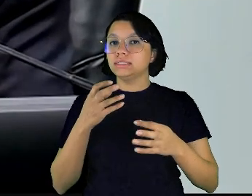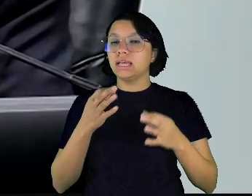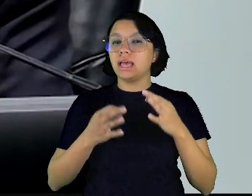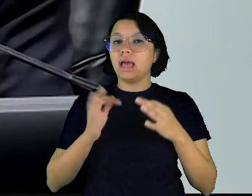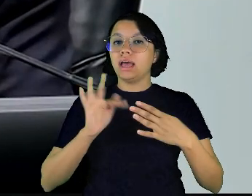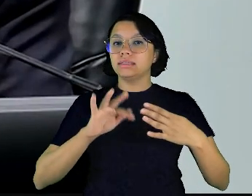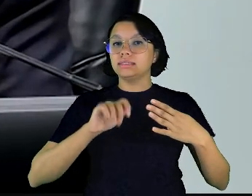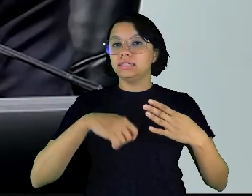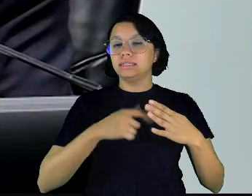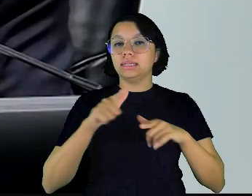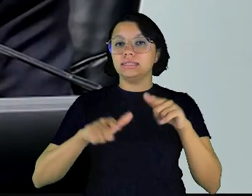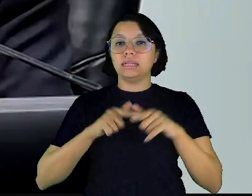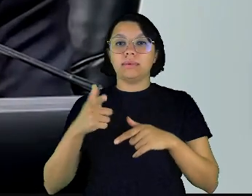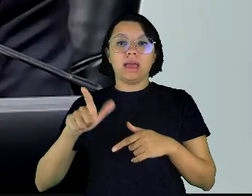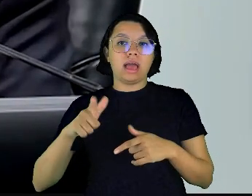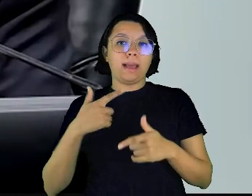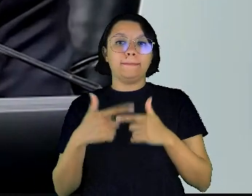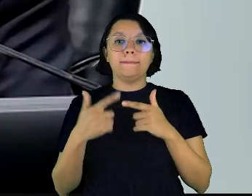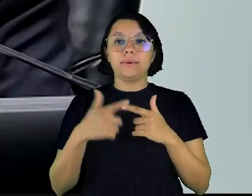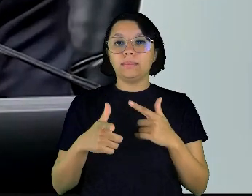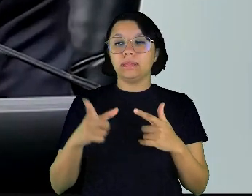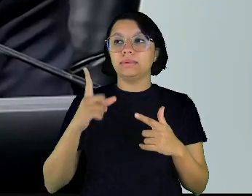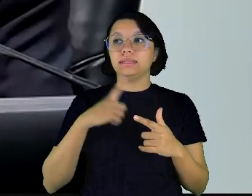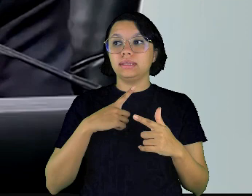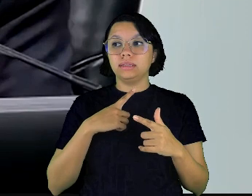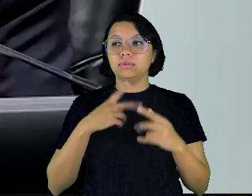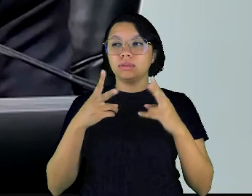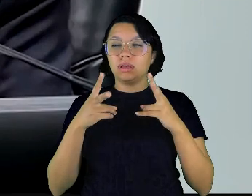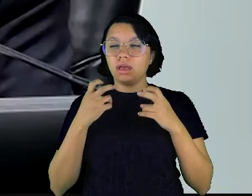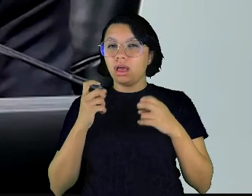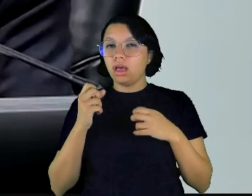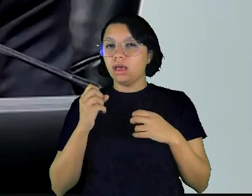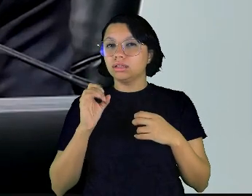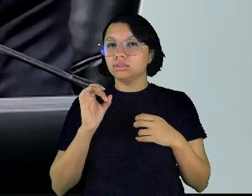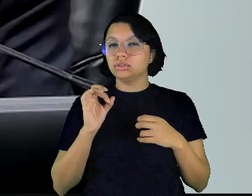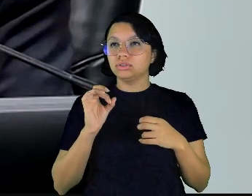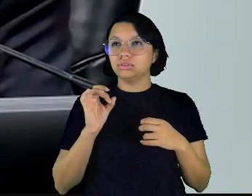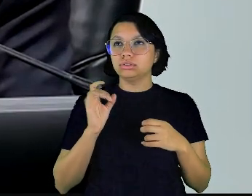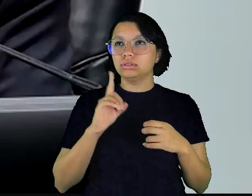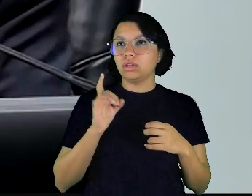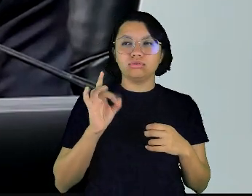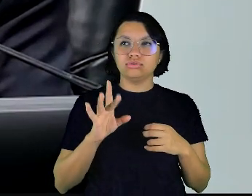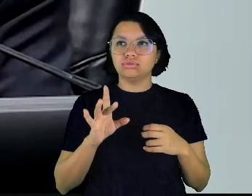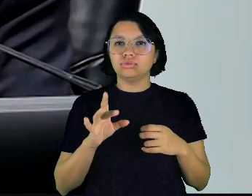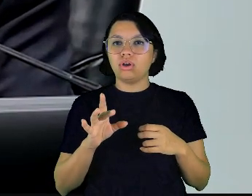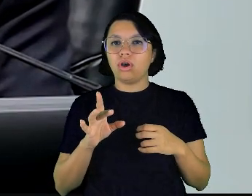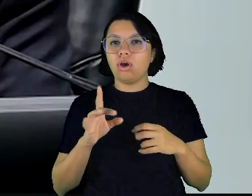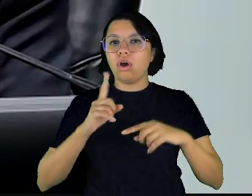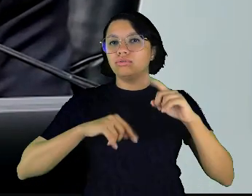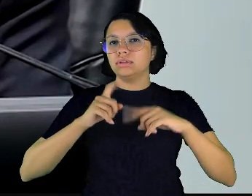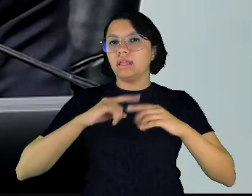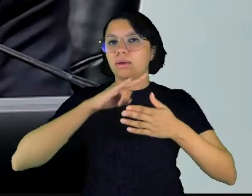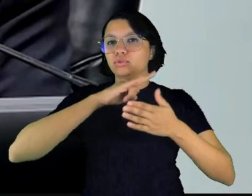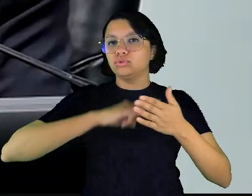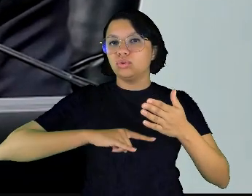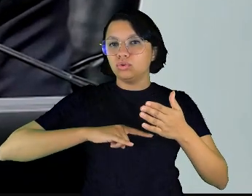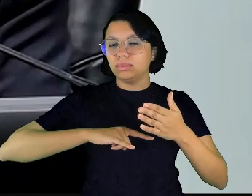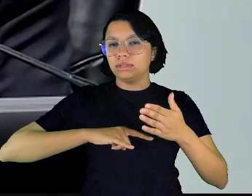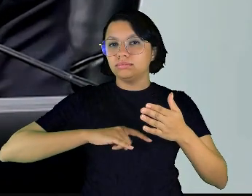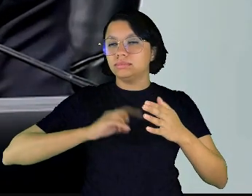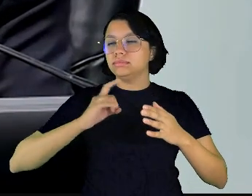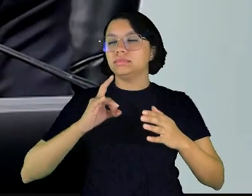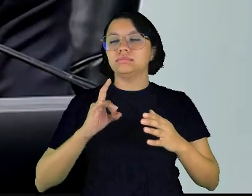sem nenhum problema, nós teríamos que considerar não apenas os elementos documentais, né? Não